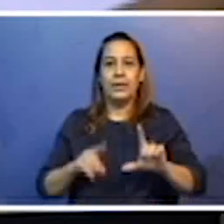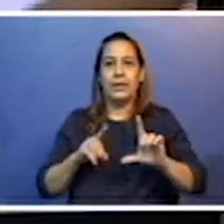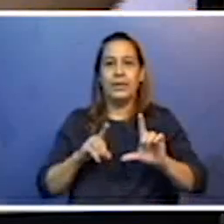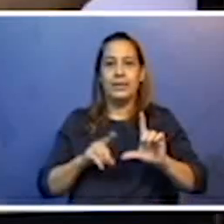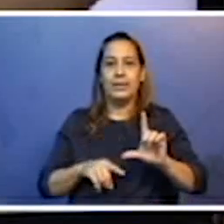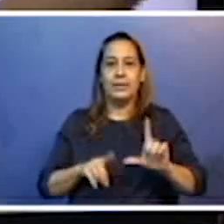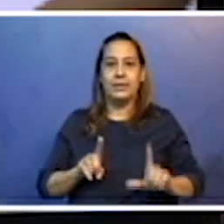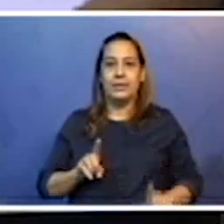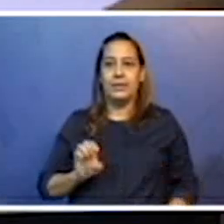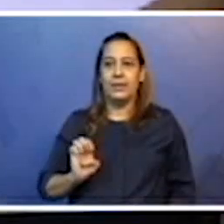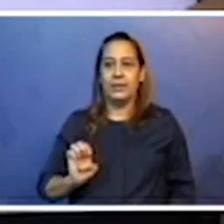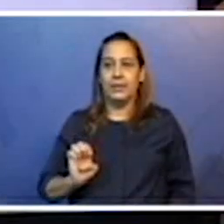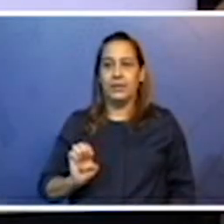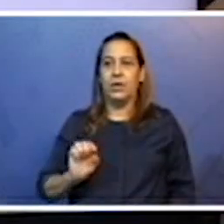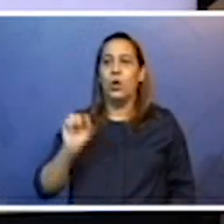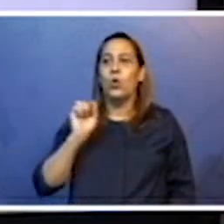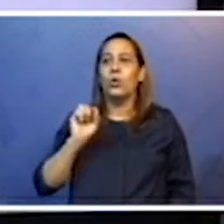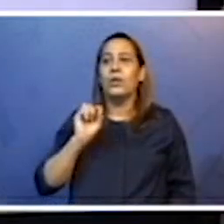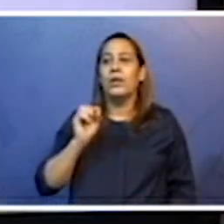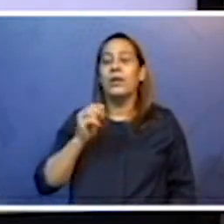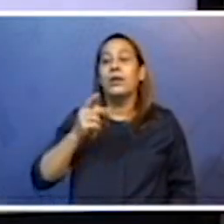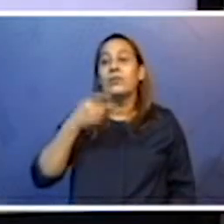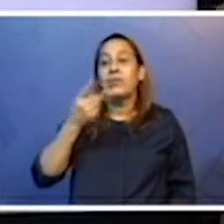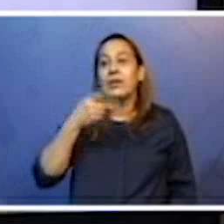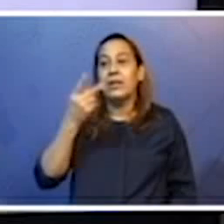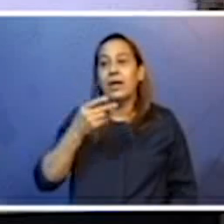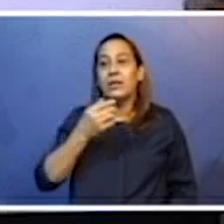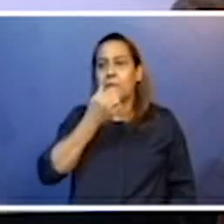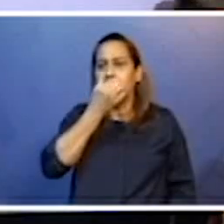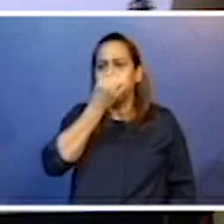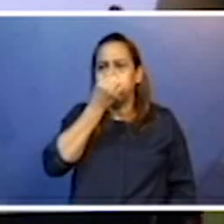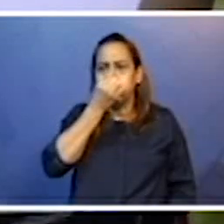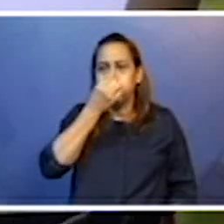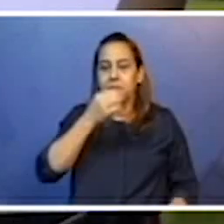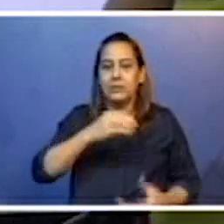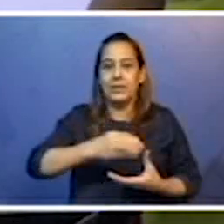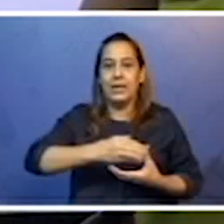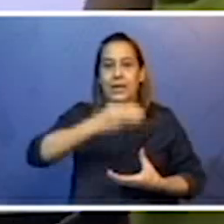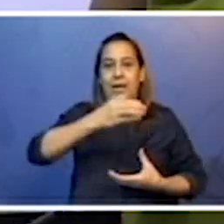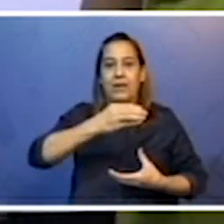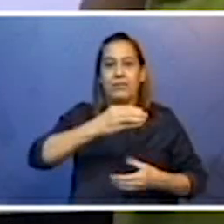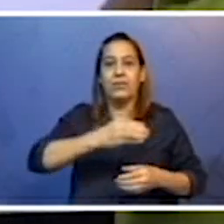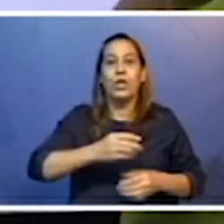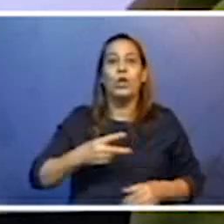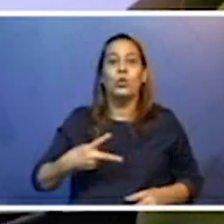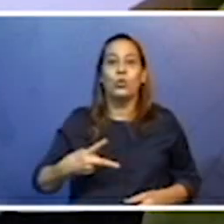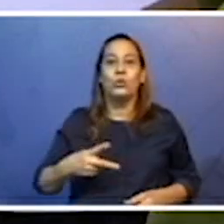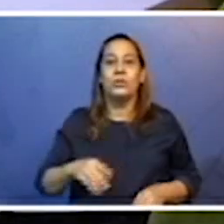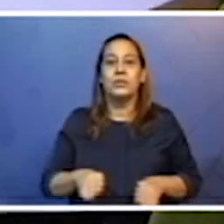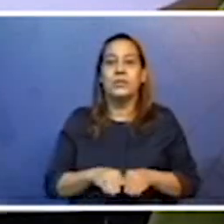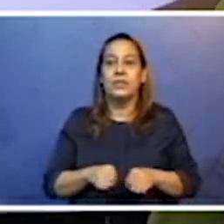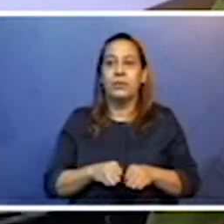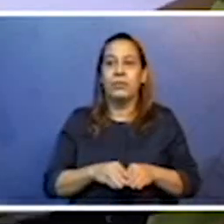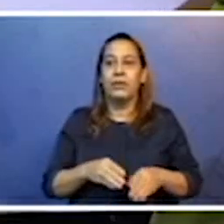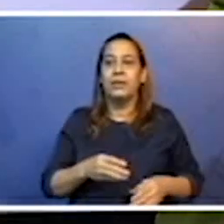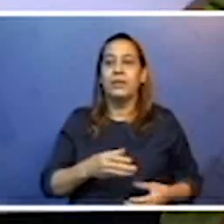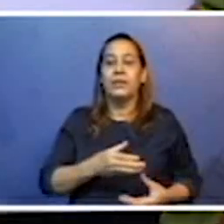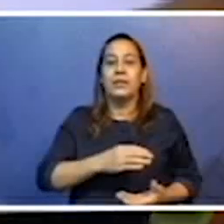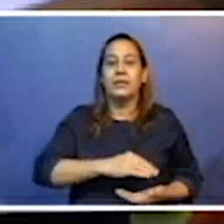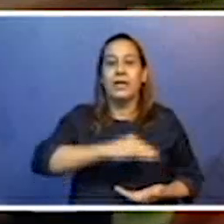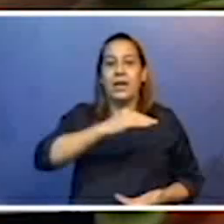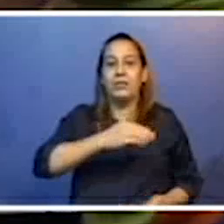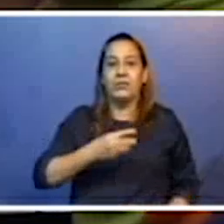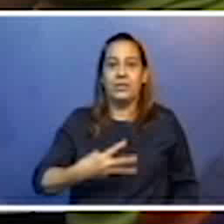E o que é que eu posso dizer, então, sobre a capacidade do recipiente 2 e do recipiente 3? A professora acabou falando,